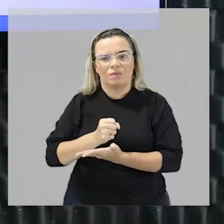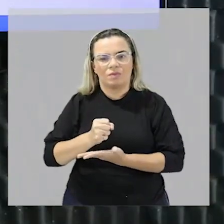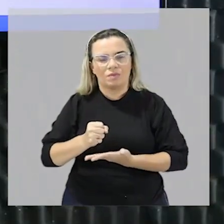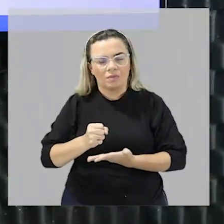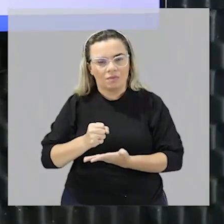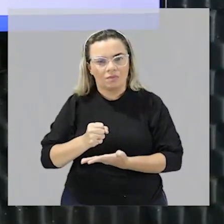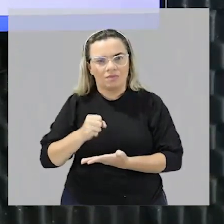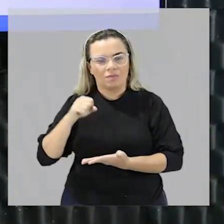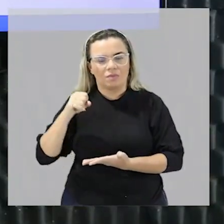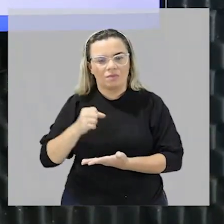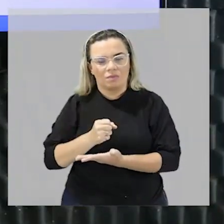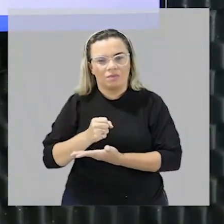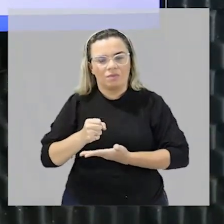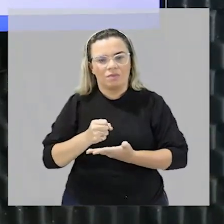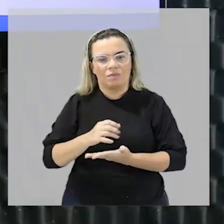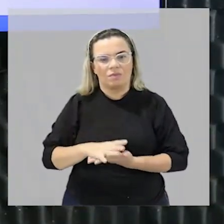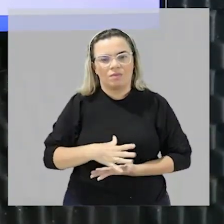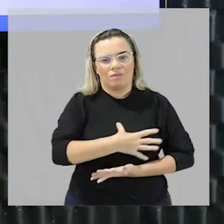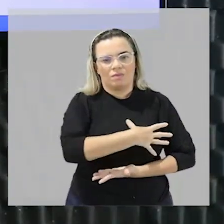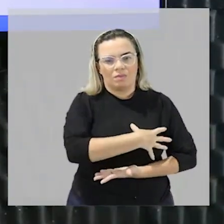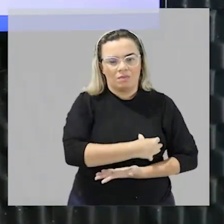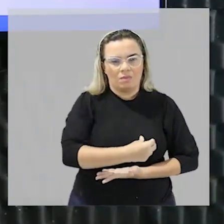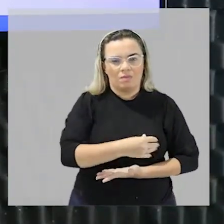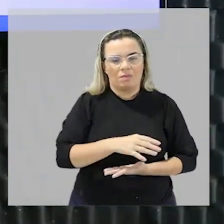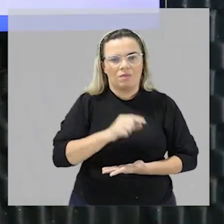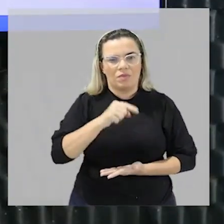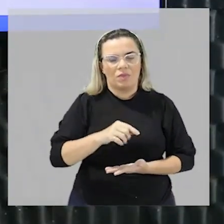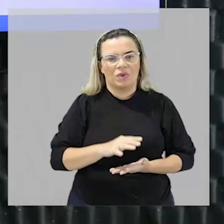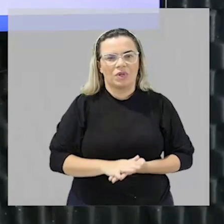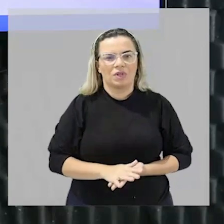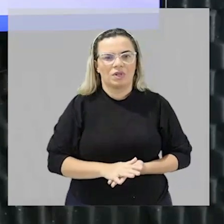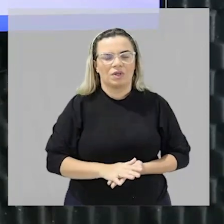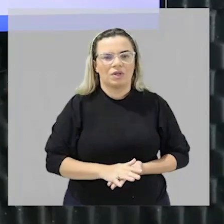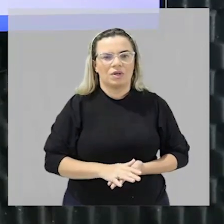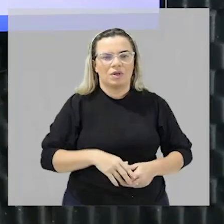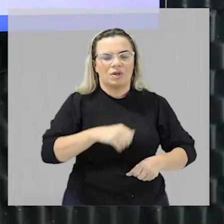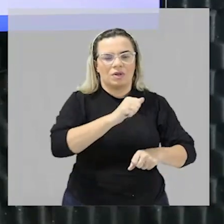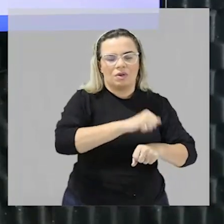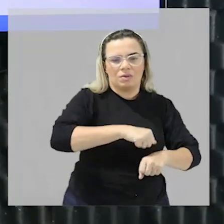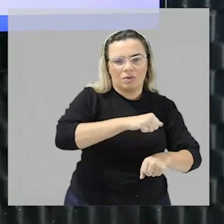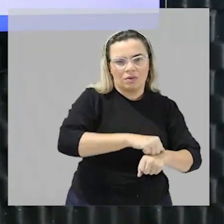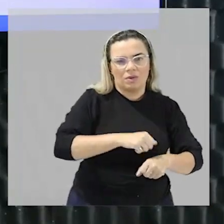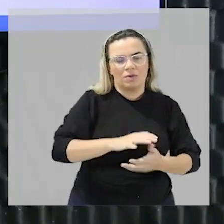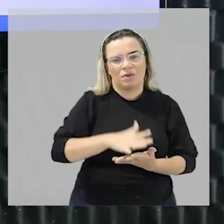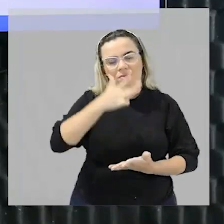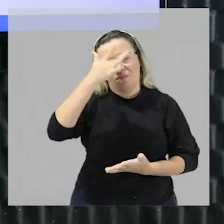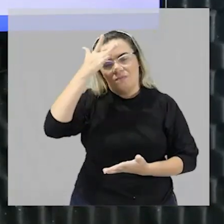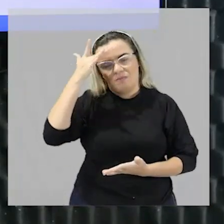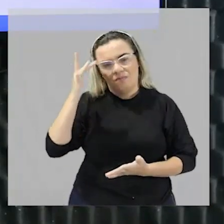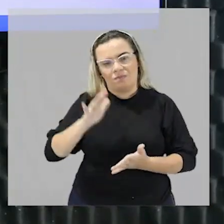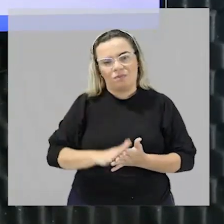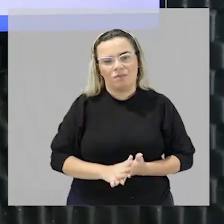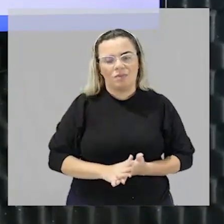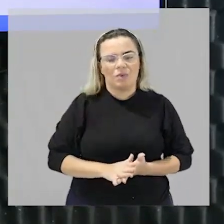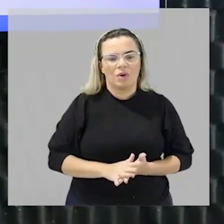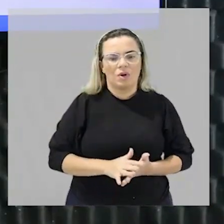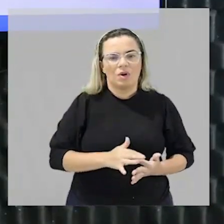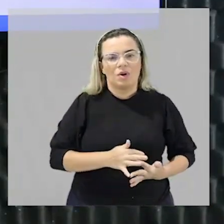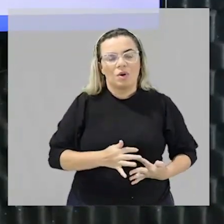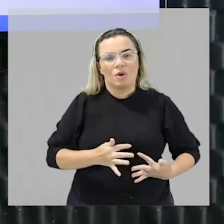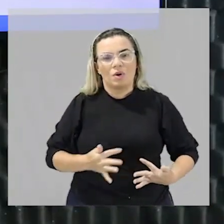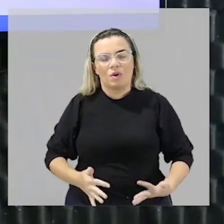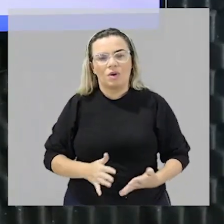basicamente ela era filha de pobres, né, de pessoas humildes, era filha de